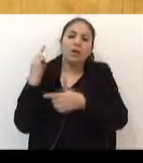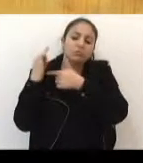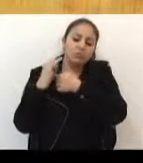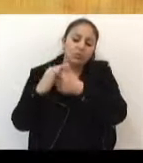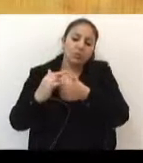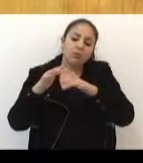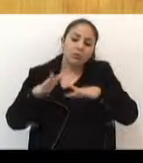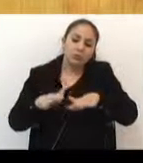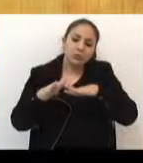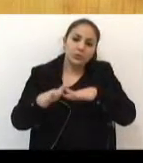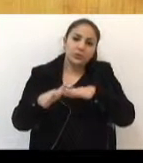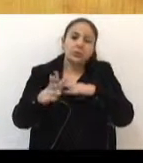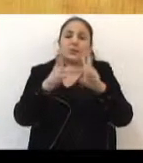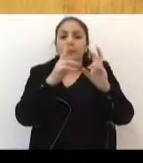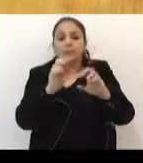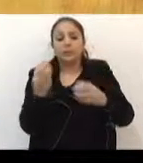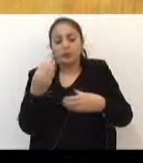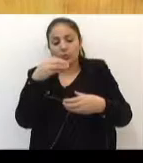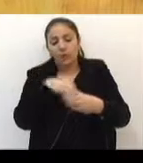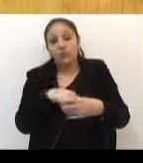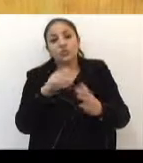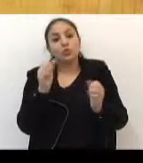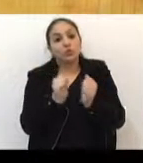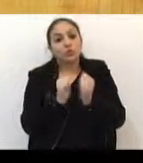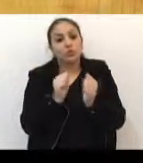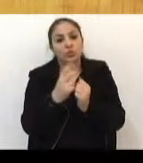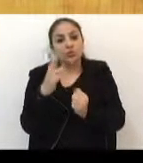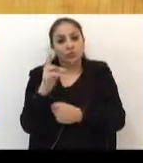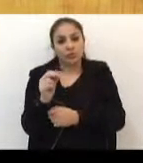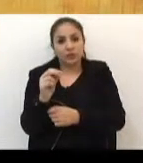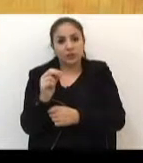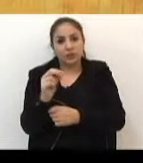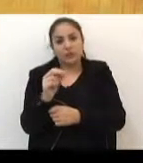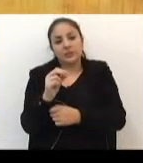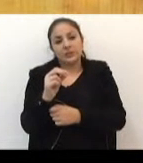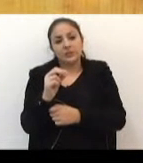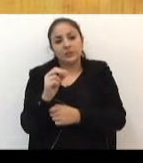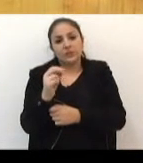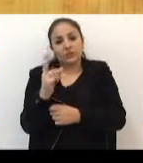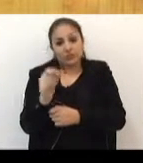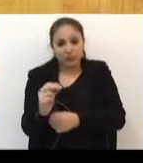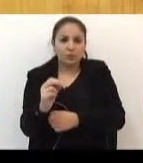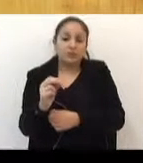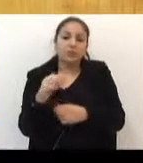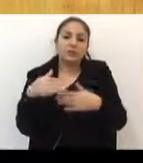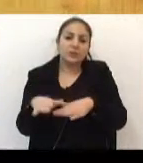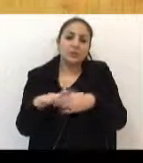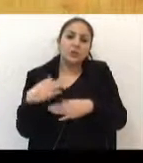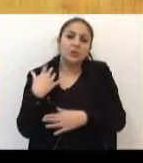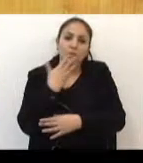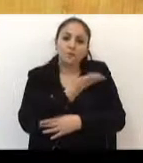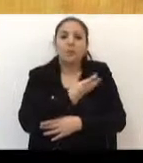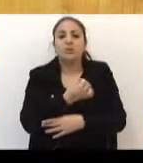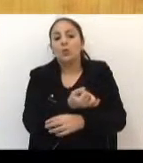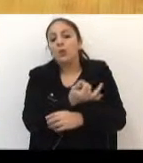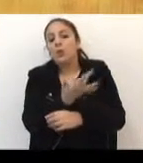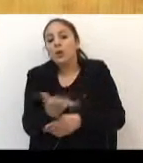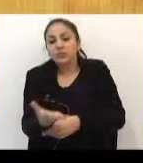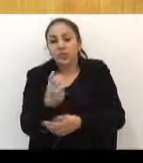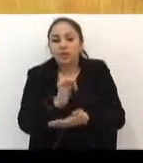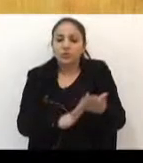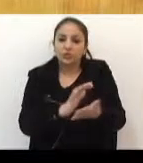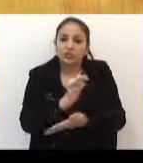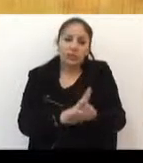é incluído junto no 20 de setembro. Nós, pela quantidade de entidades, né, resolvemos antecipar,